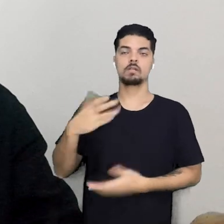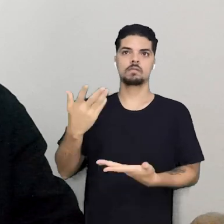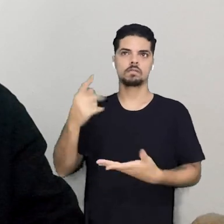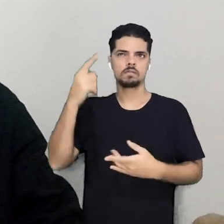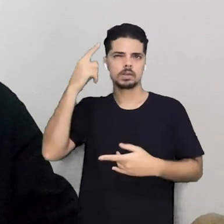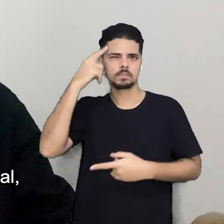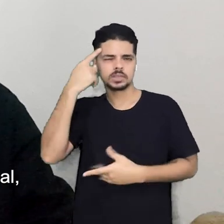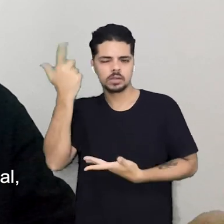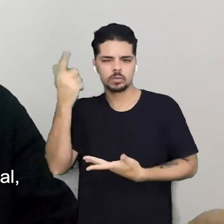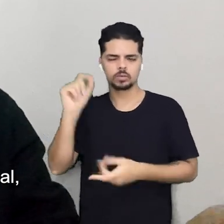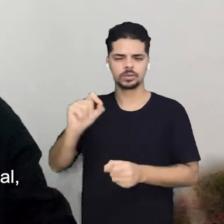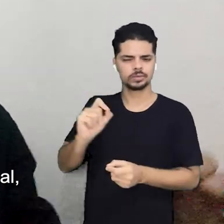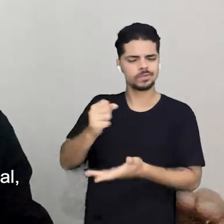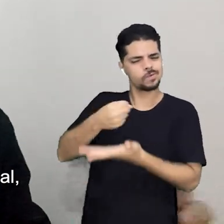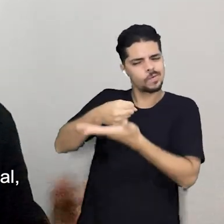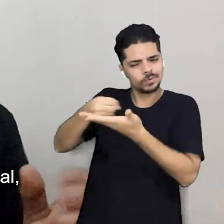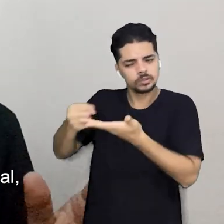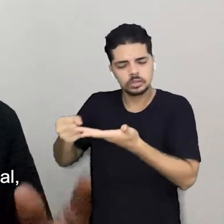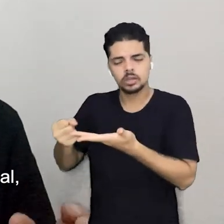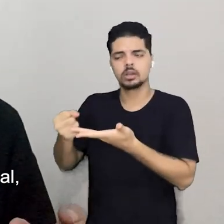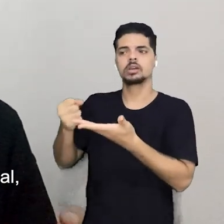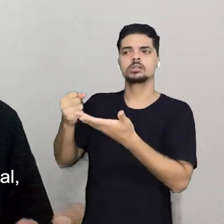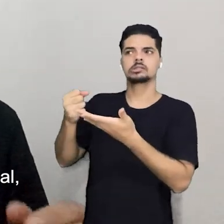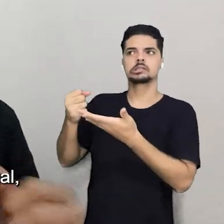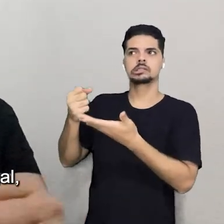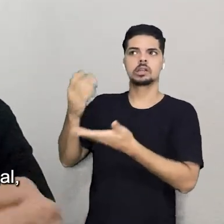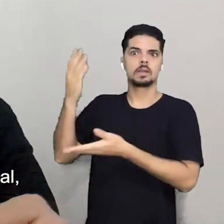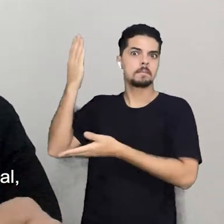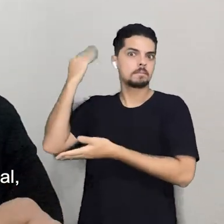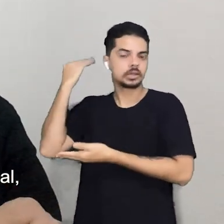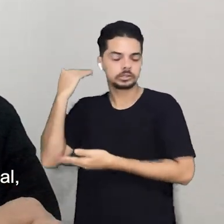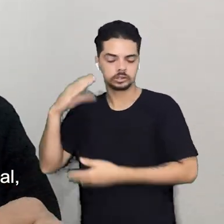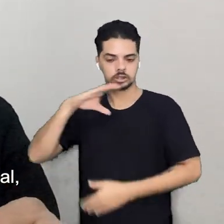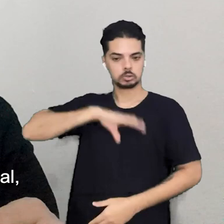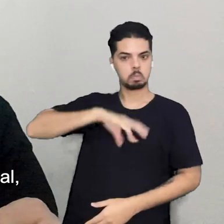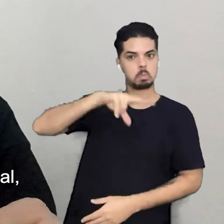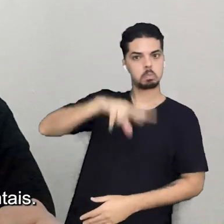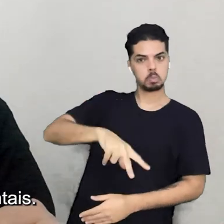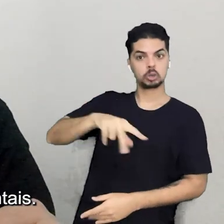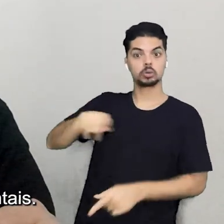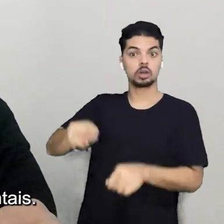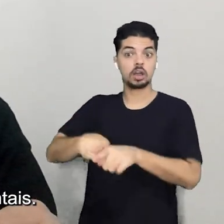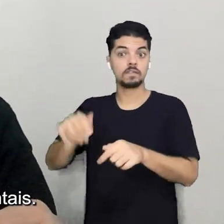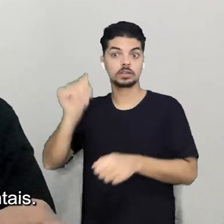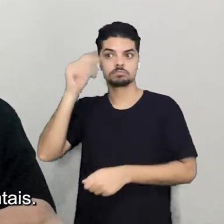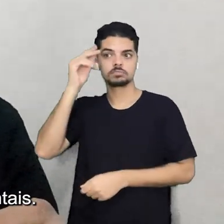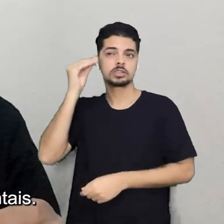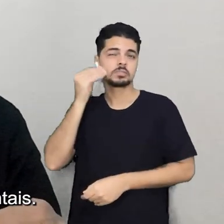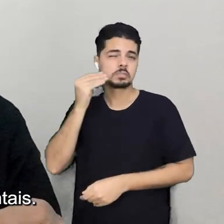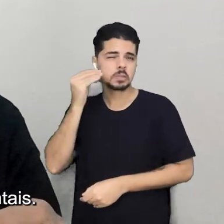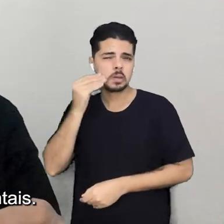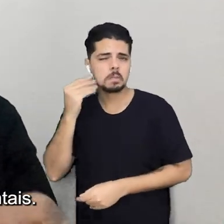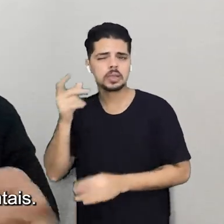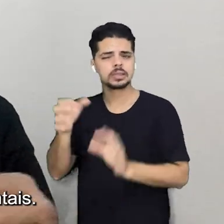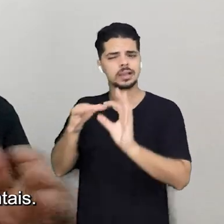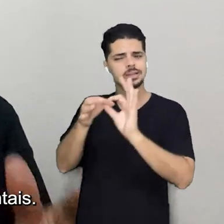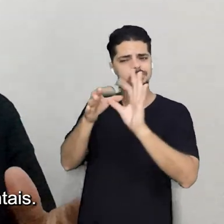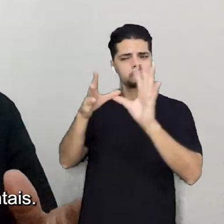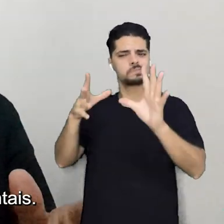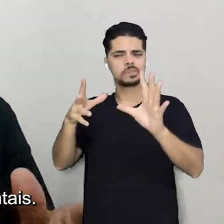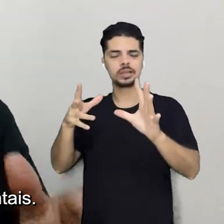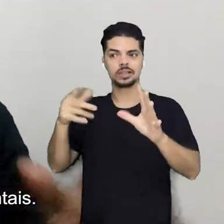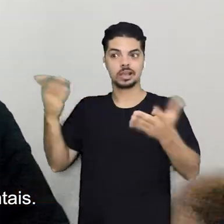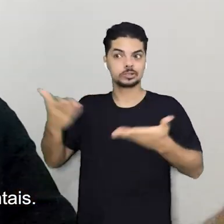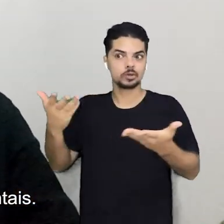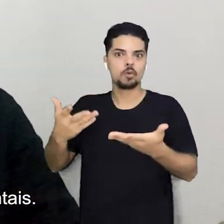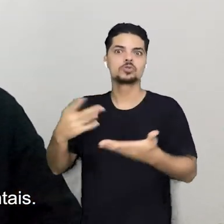Porto. E pela primeira vez na história de Portugal, que também era a nossa história, vão experimentar liberdades que hoje